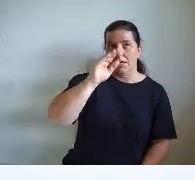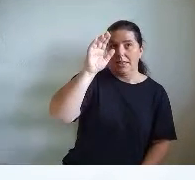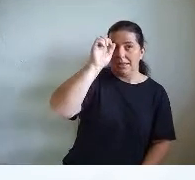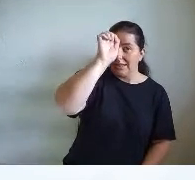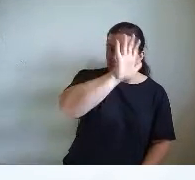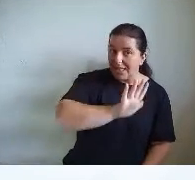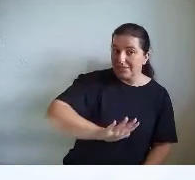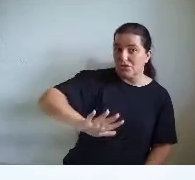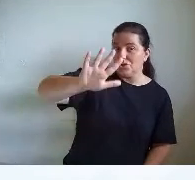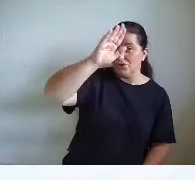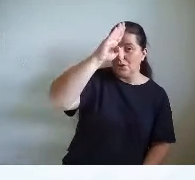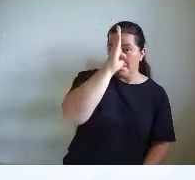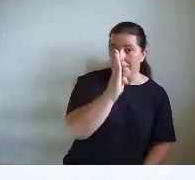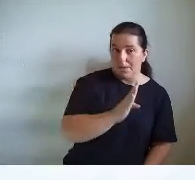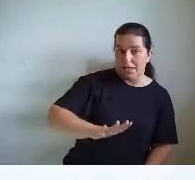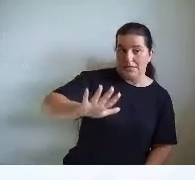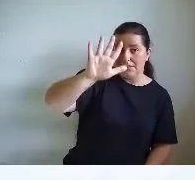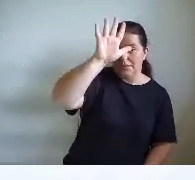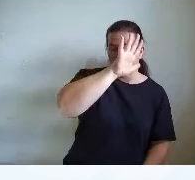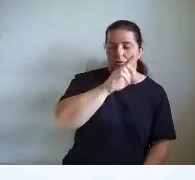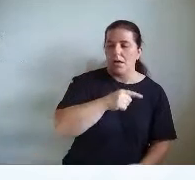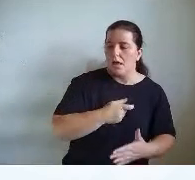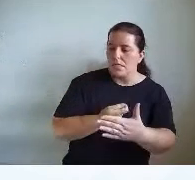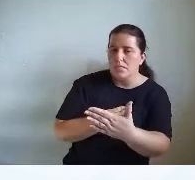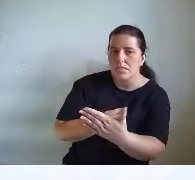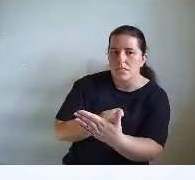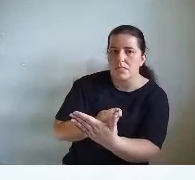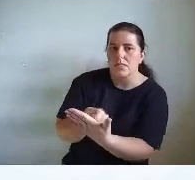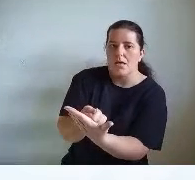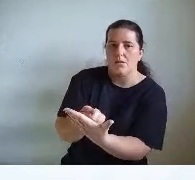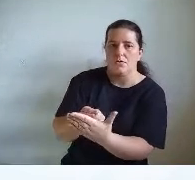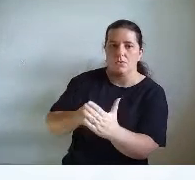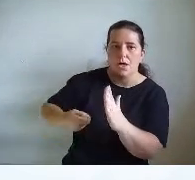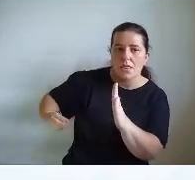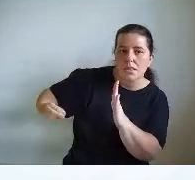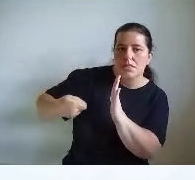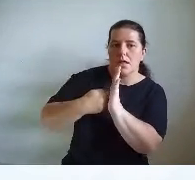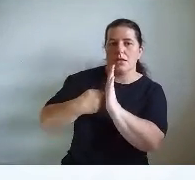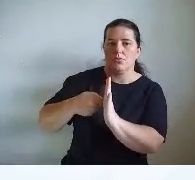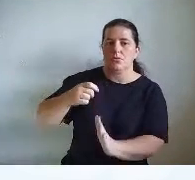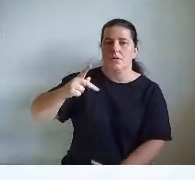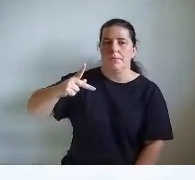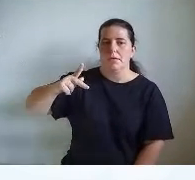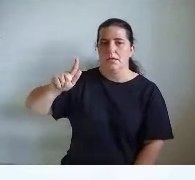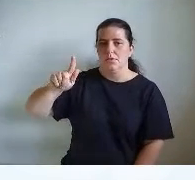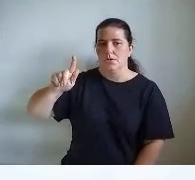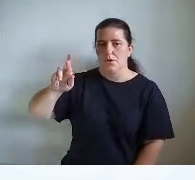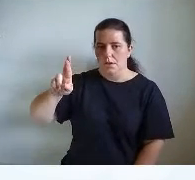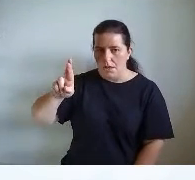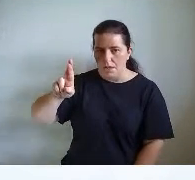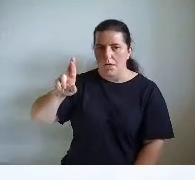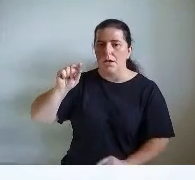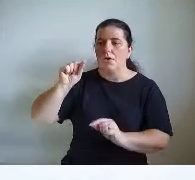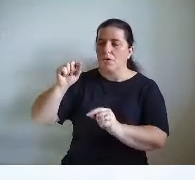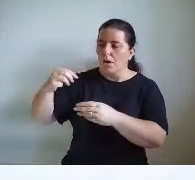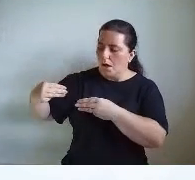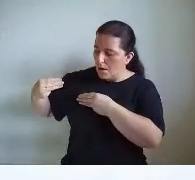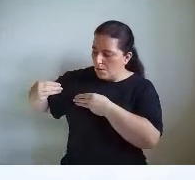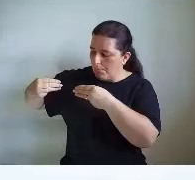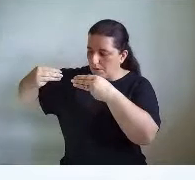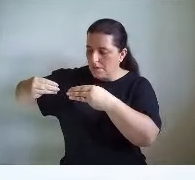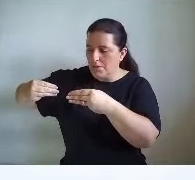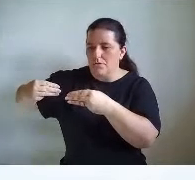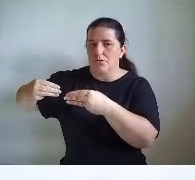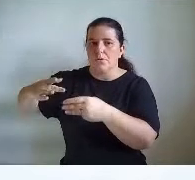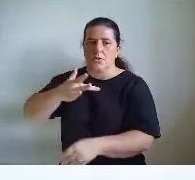está denunciando a PGR que a omissão do ministro da Saúde, Pazuello, que você citou,